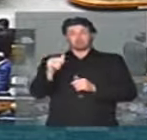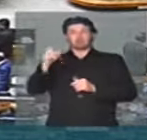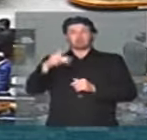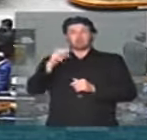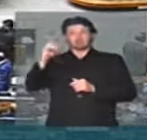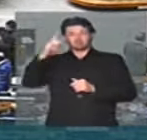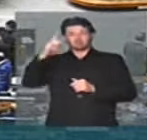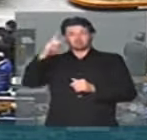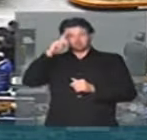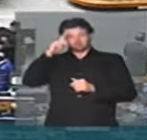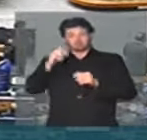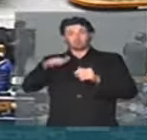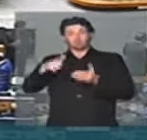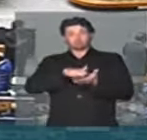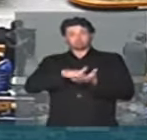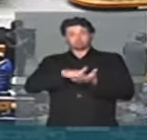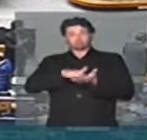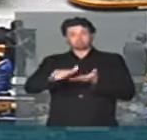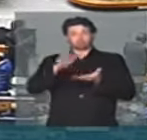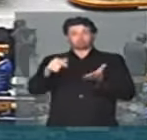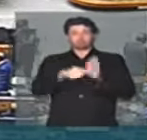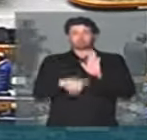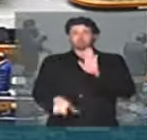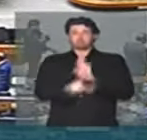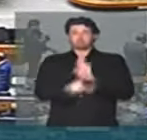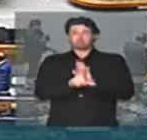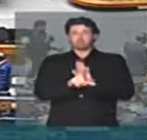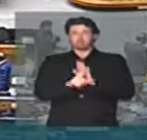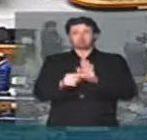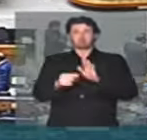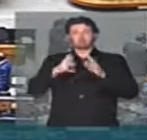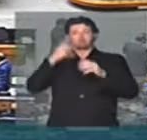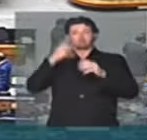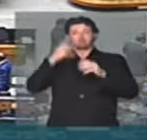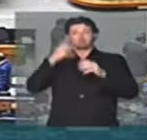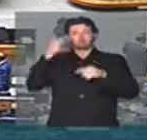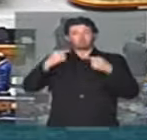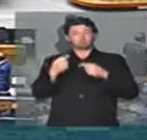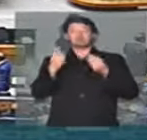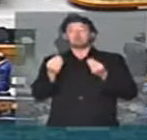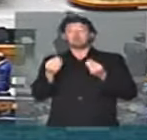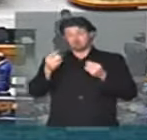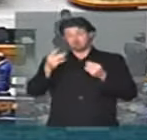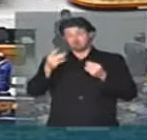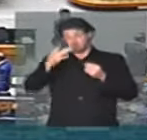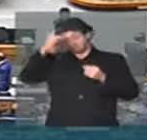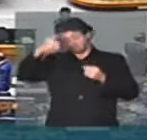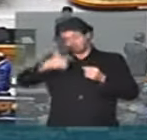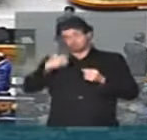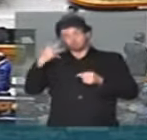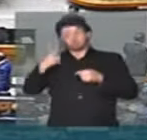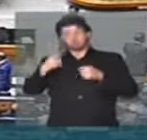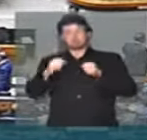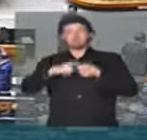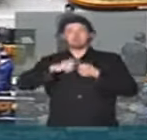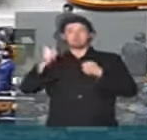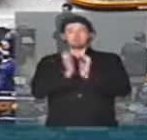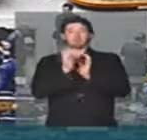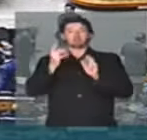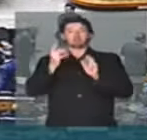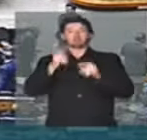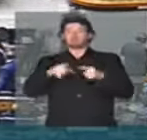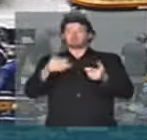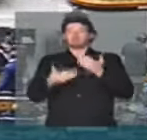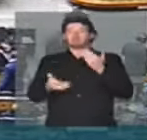dias a partir da promulgação dessa emenda constitucional da reforma política para que o político possa mudar de partido